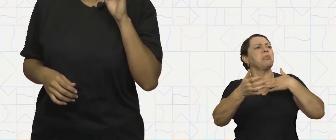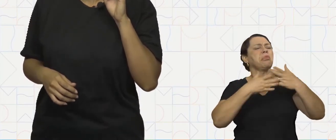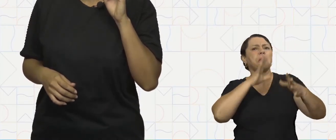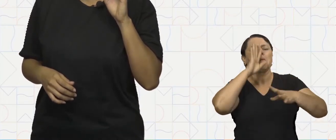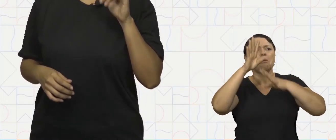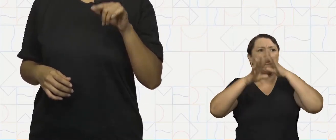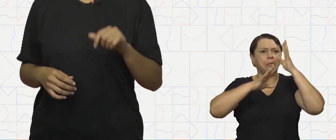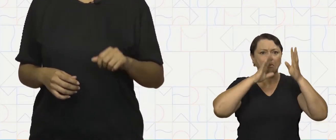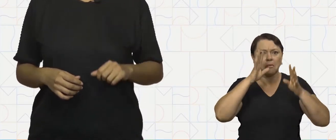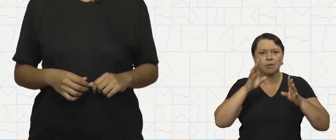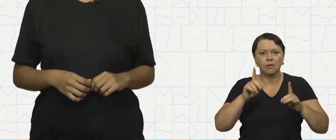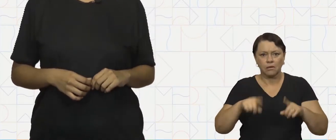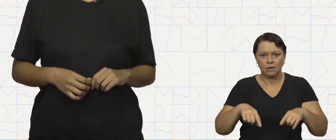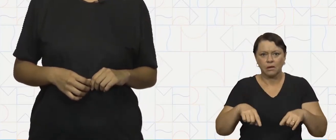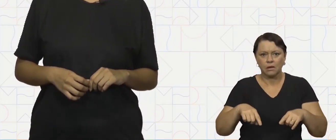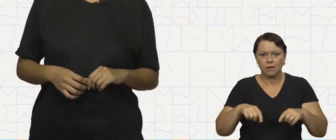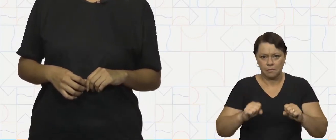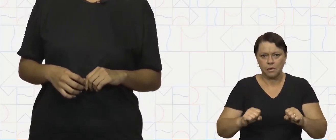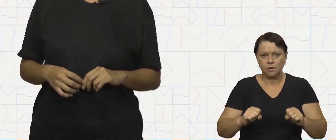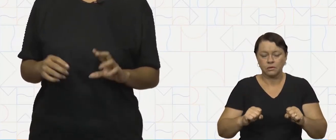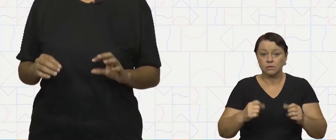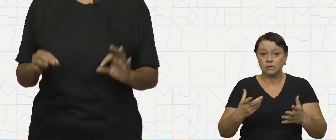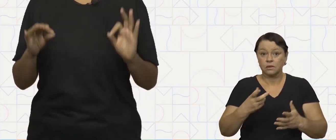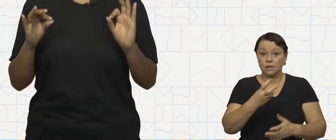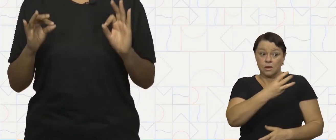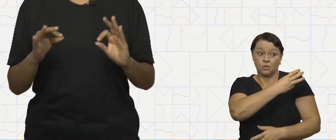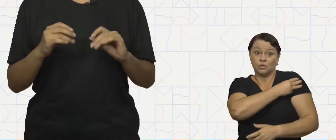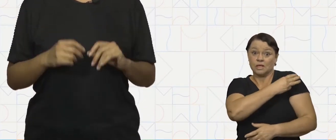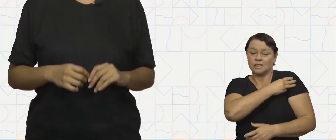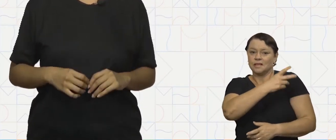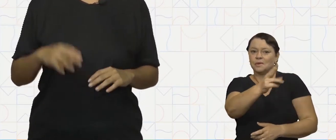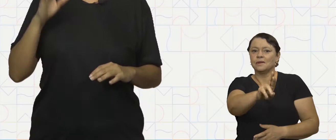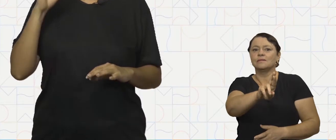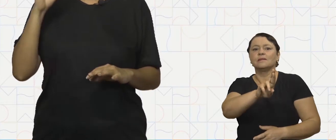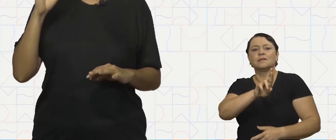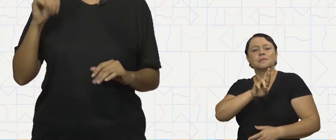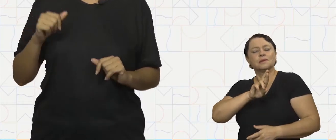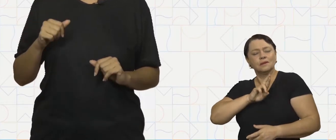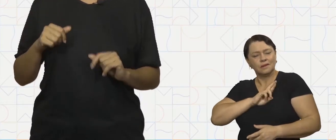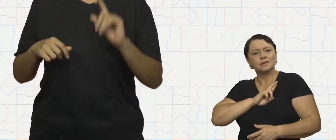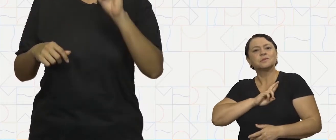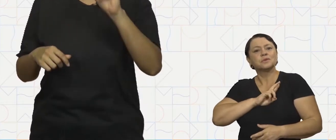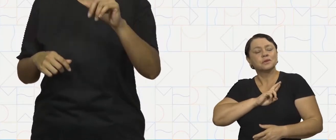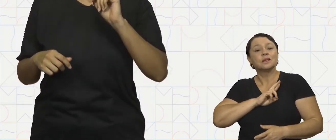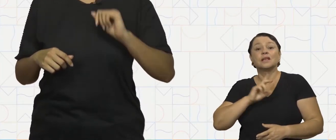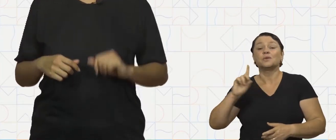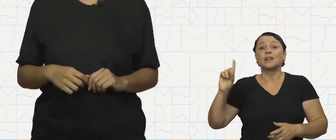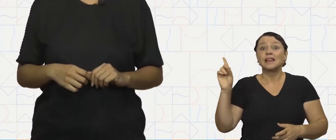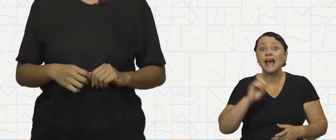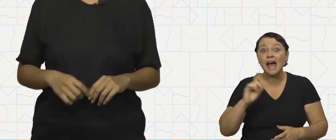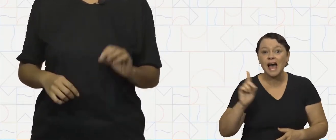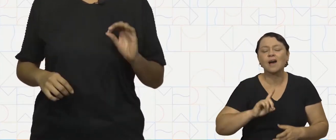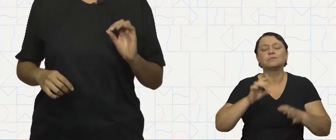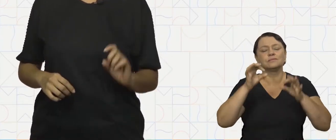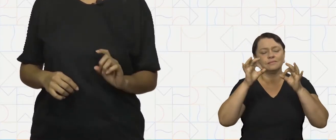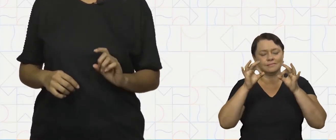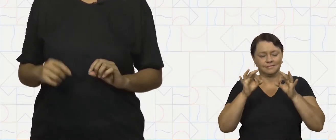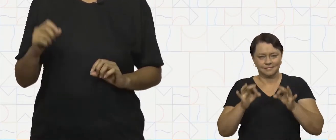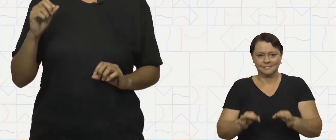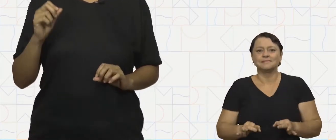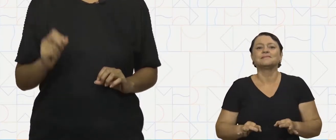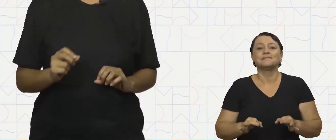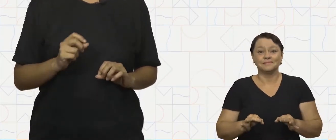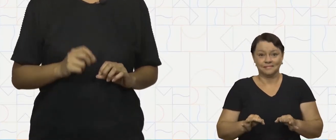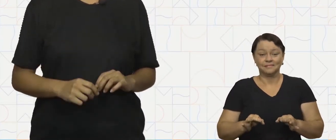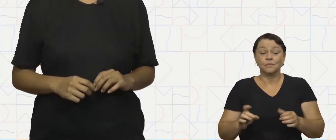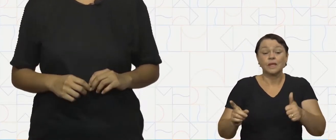Oi? Estou ouvindo a turma do terceiro ano me respondendo bem alto. Não! Exatamente! Então,